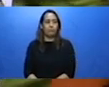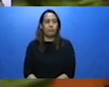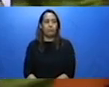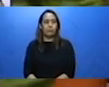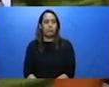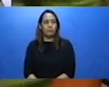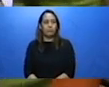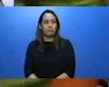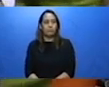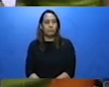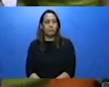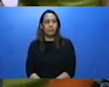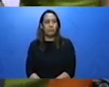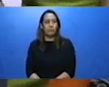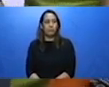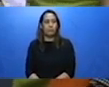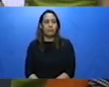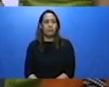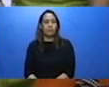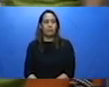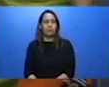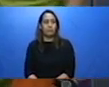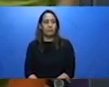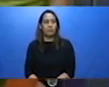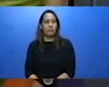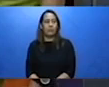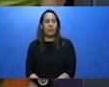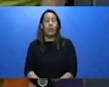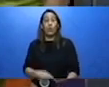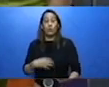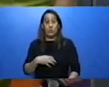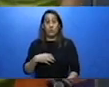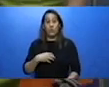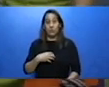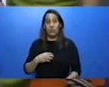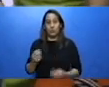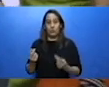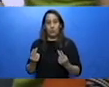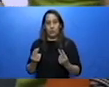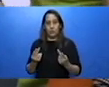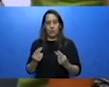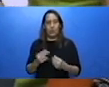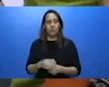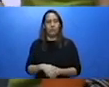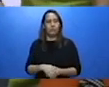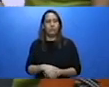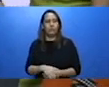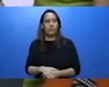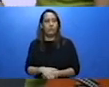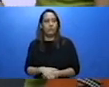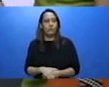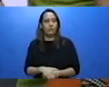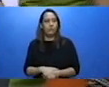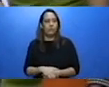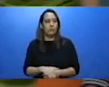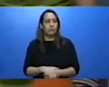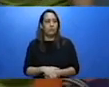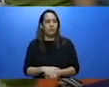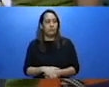Pensam. Vamos ver se deu o mesmo sentido? Os adultos não mandavam e todas